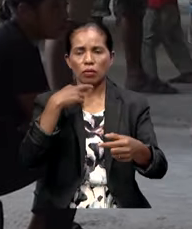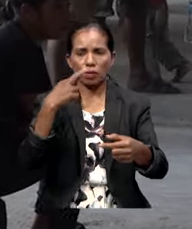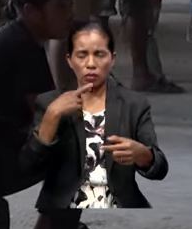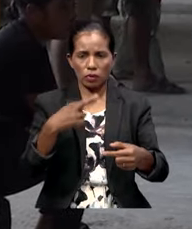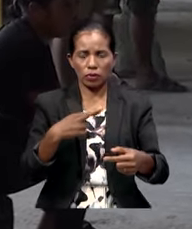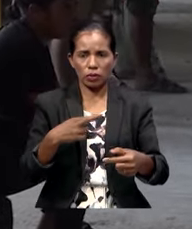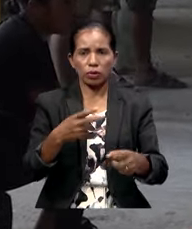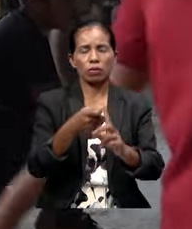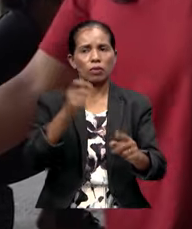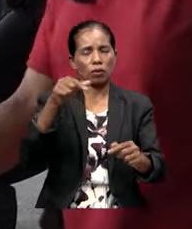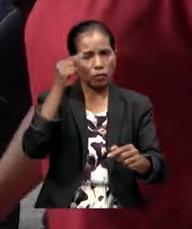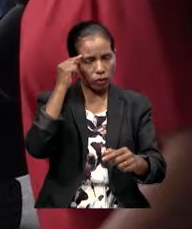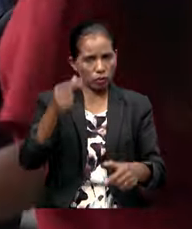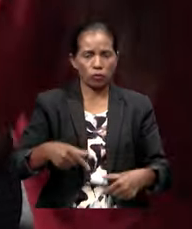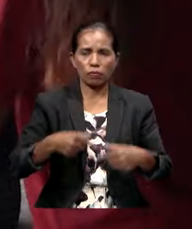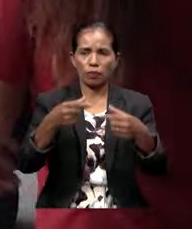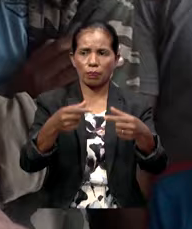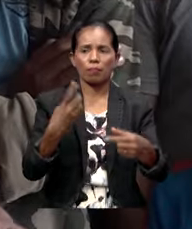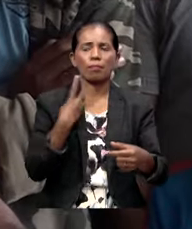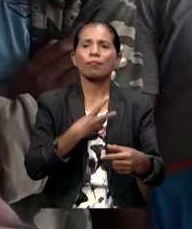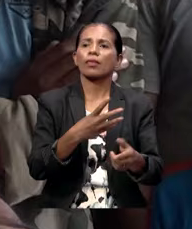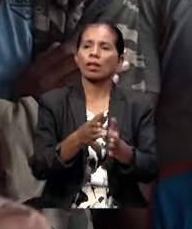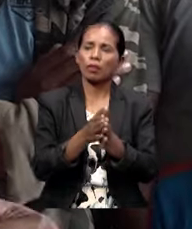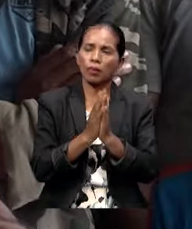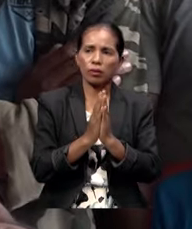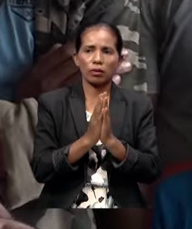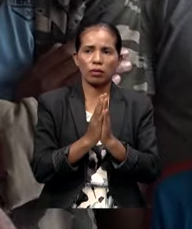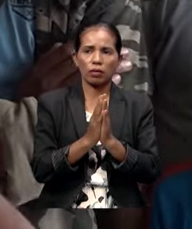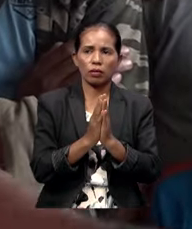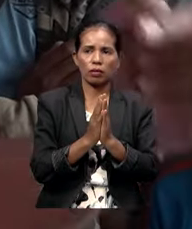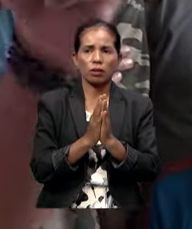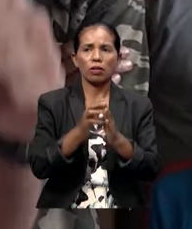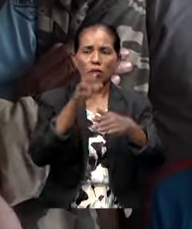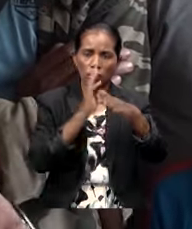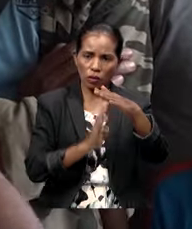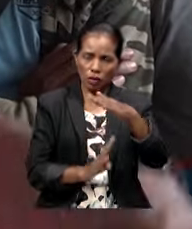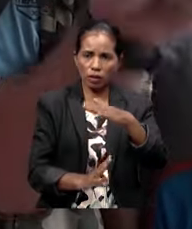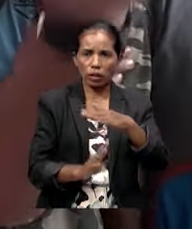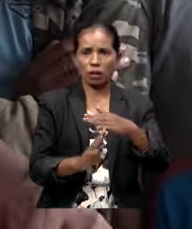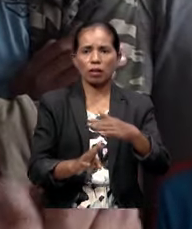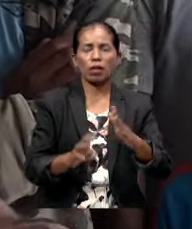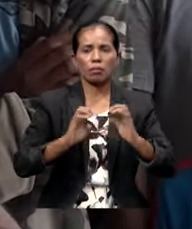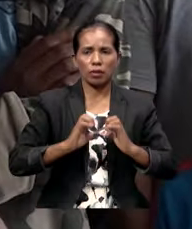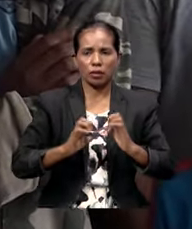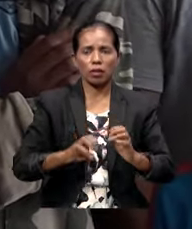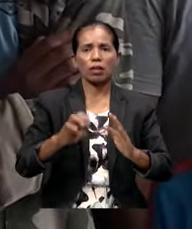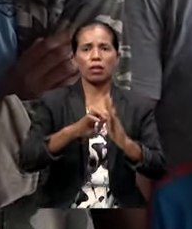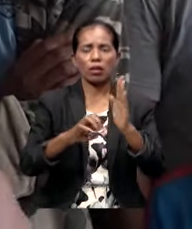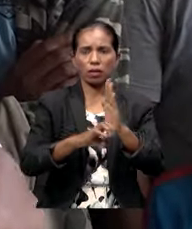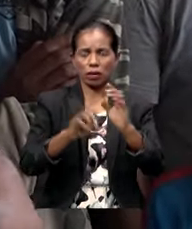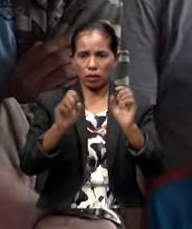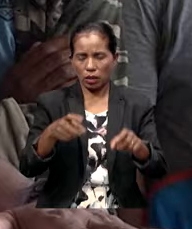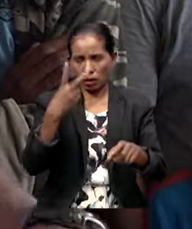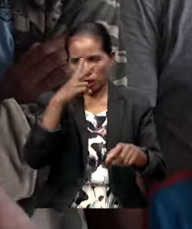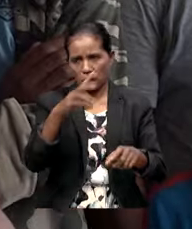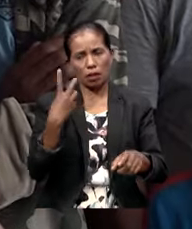mos governo for ne ami husu ho hakrai kan teb tebes emergência estado tem que tun direita para hare ami